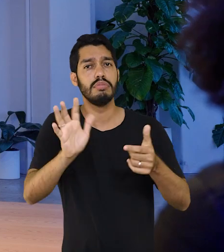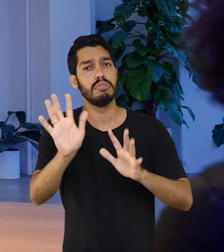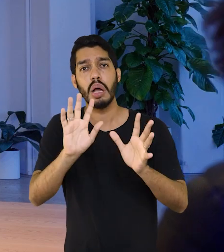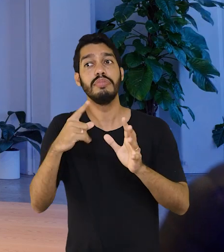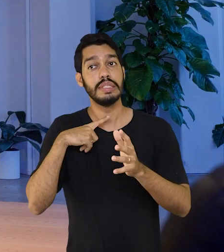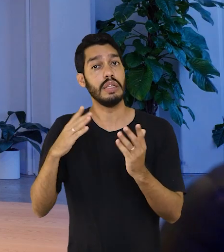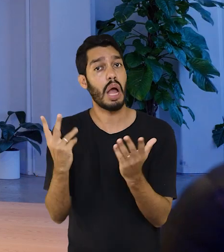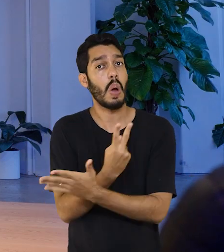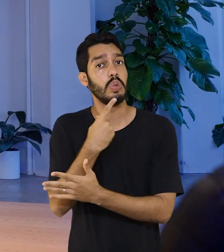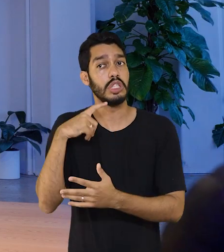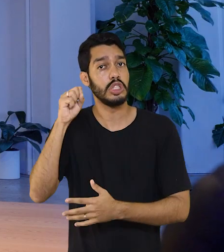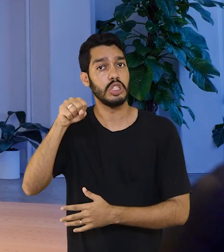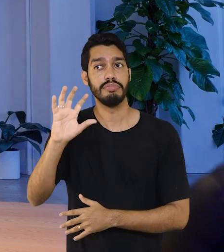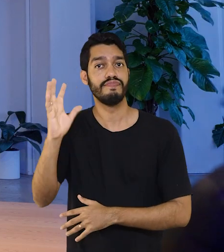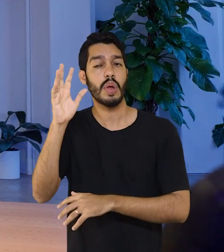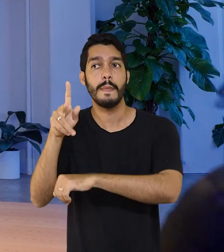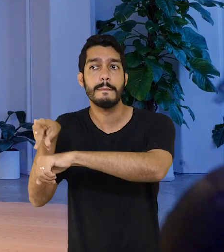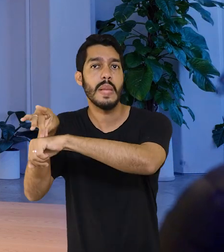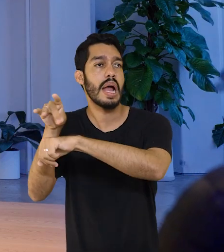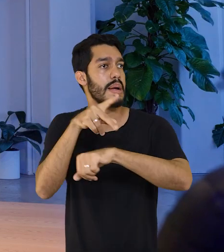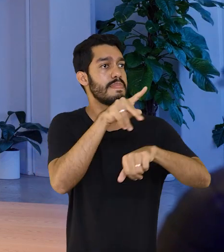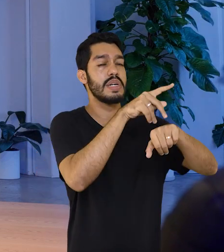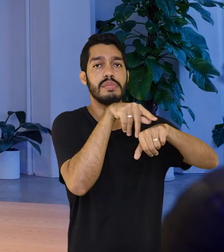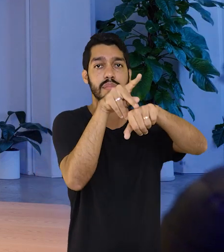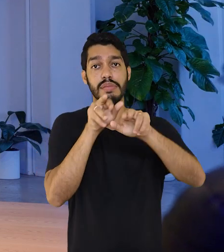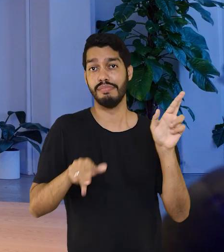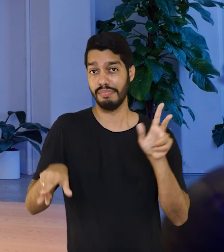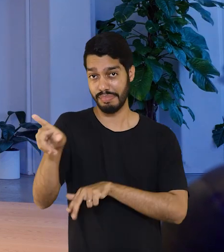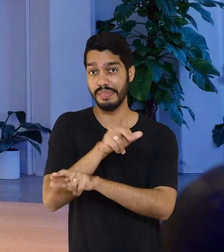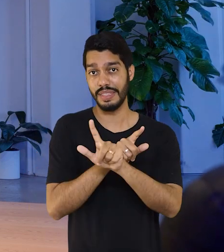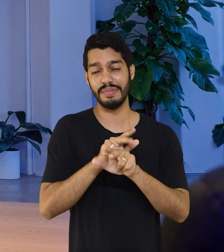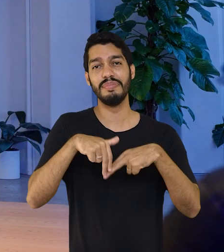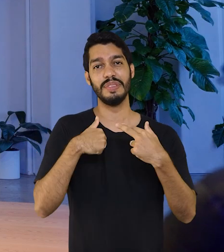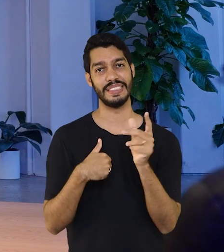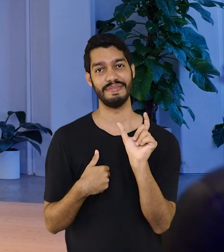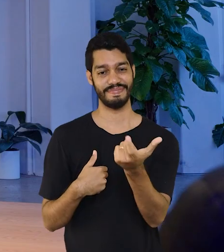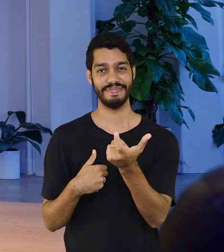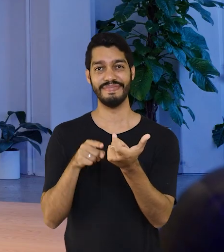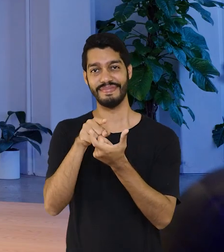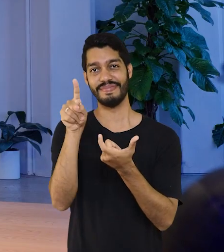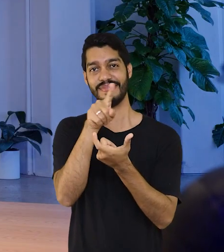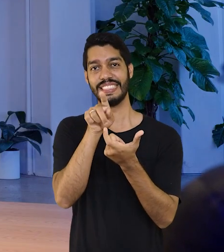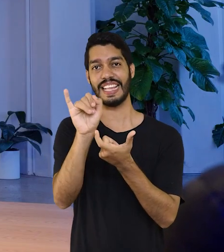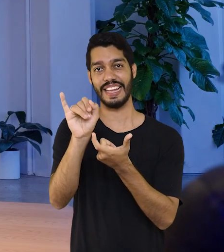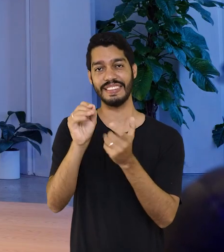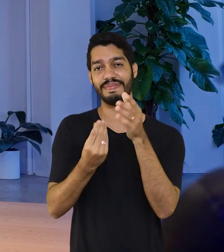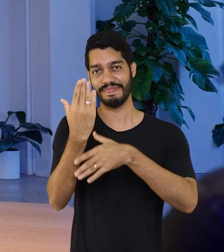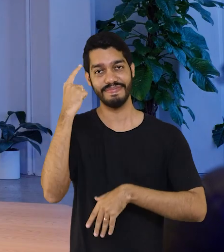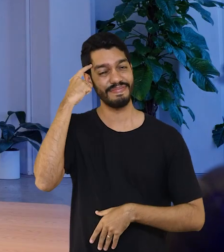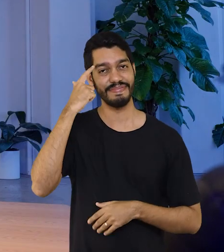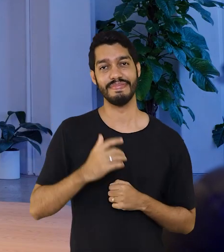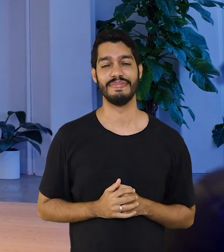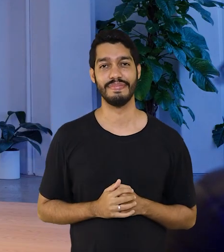acontecendo em muitos países do mundo, em expressões diferentes, enfim. Então, vem daí a inspiração. Eu acho muito